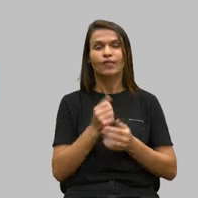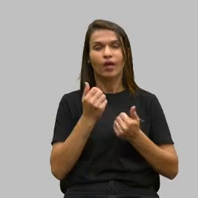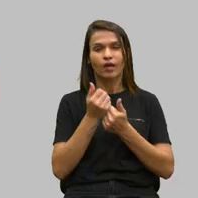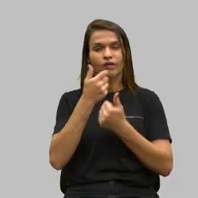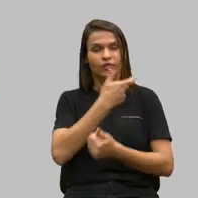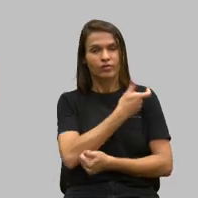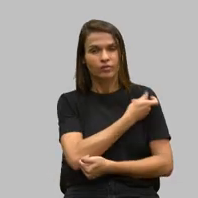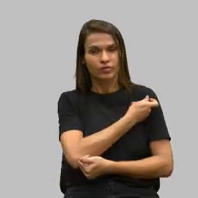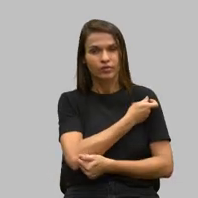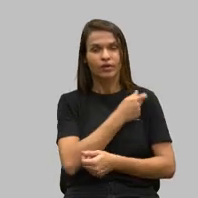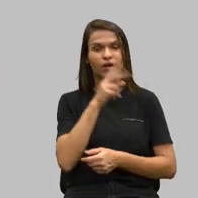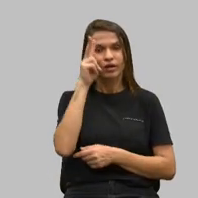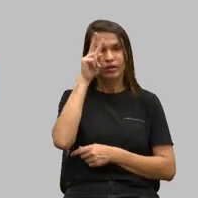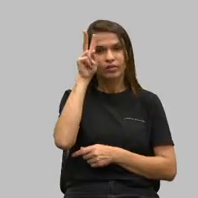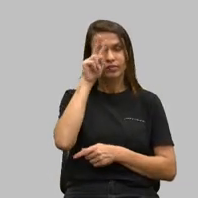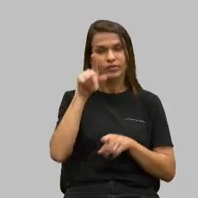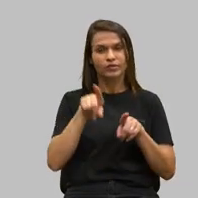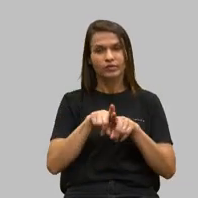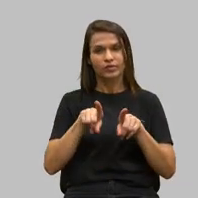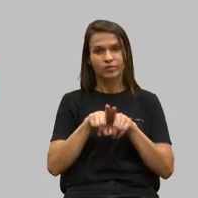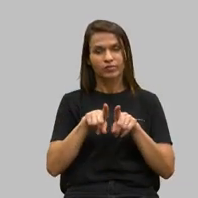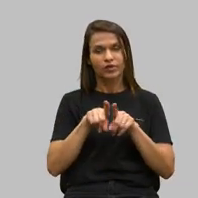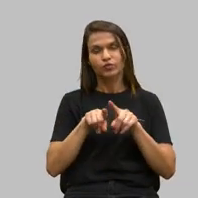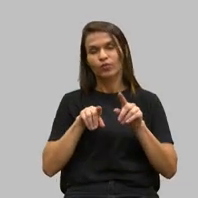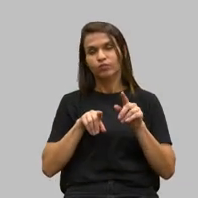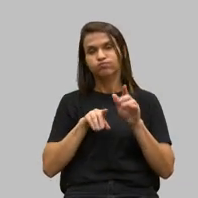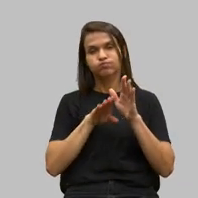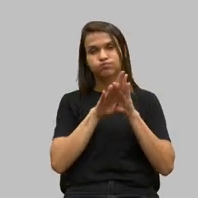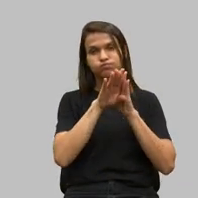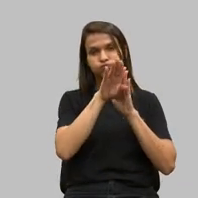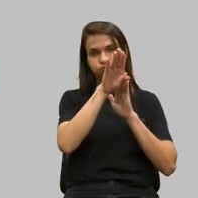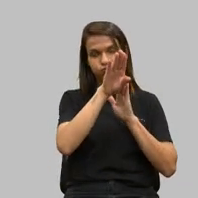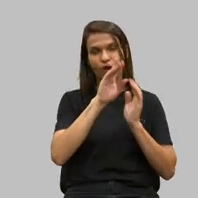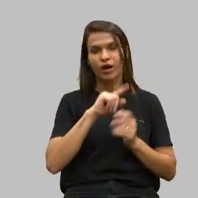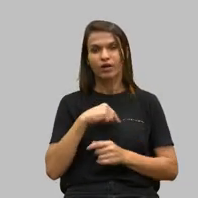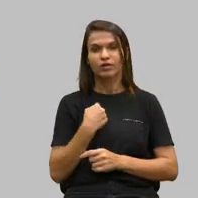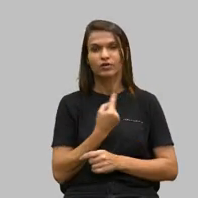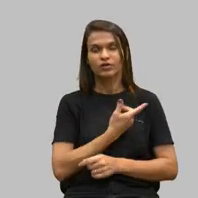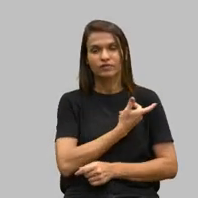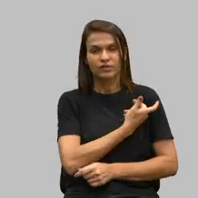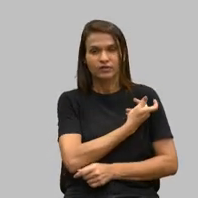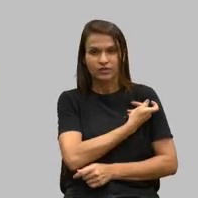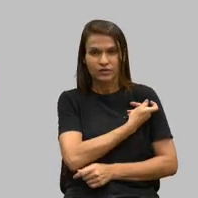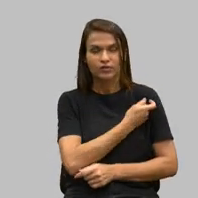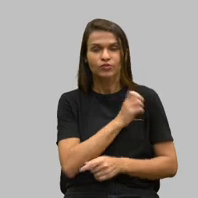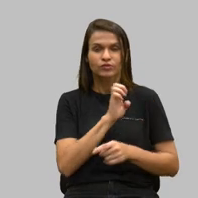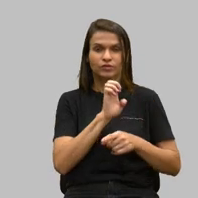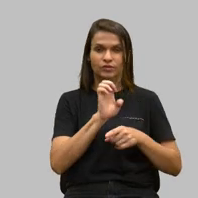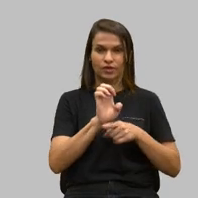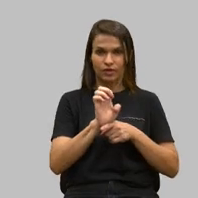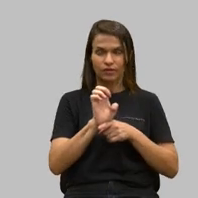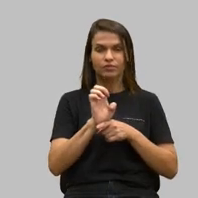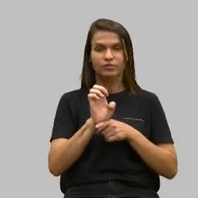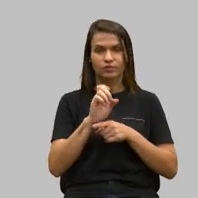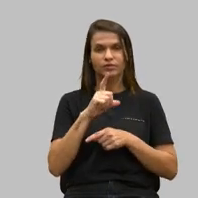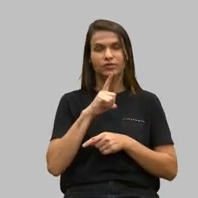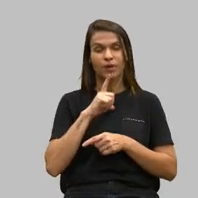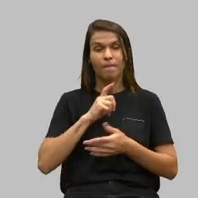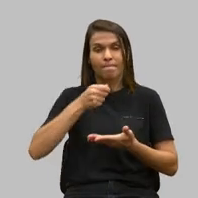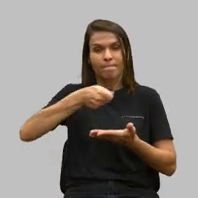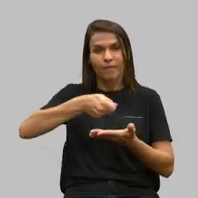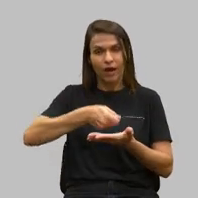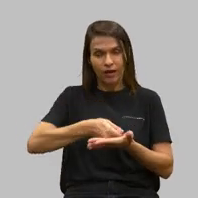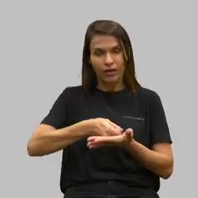e lembrando também que estamos aumentando a nossa vacinação vacinação no Estado, nós estamos pagando